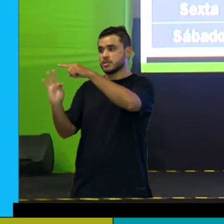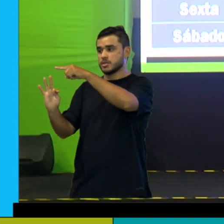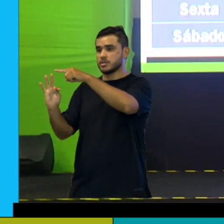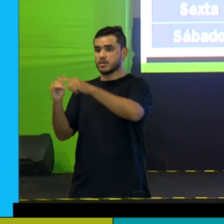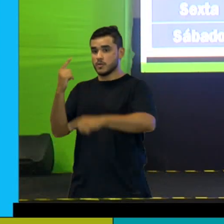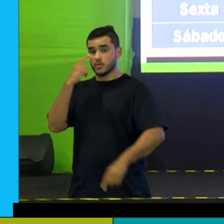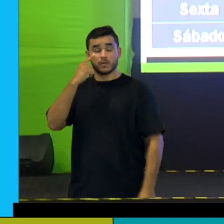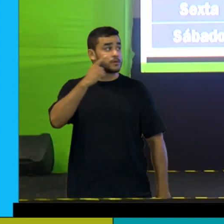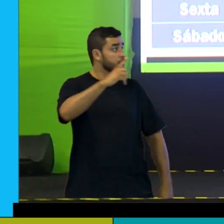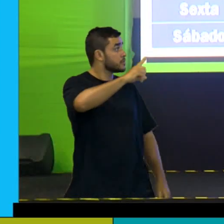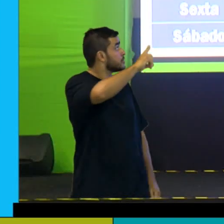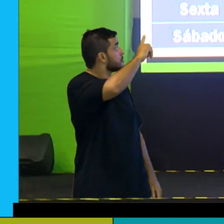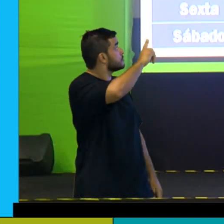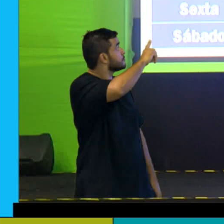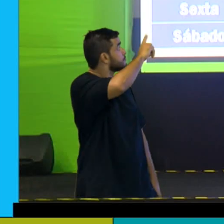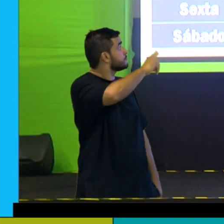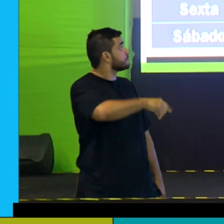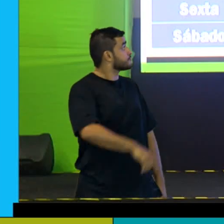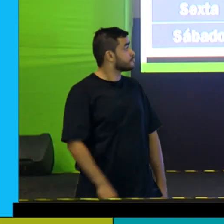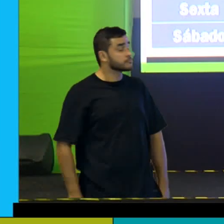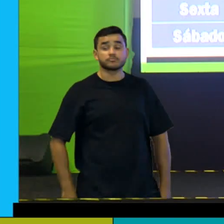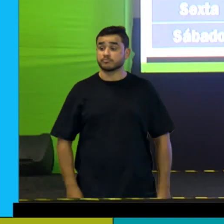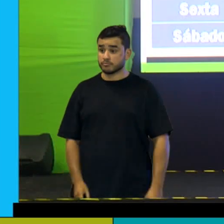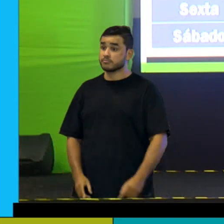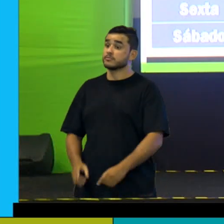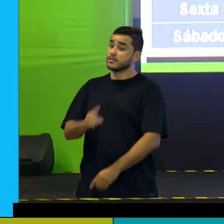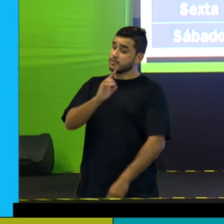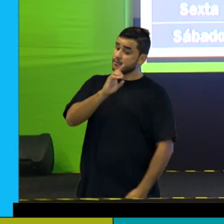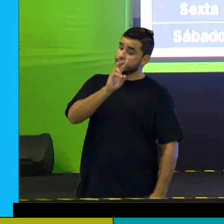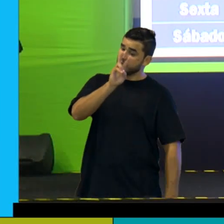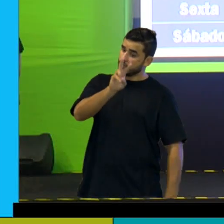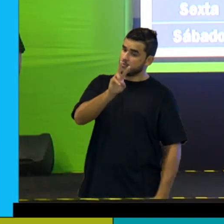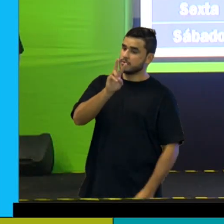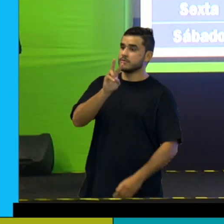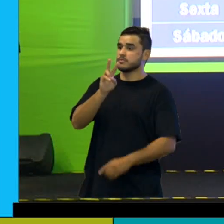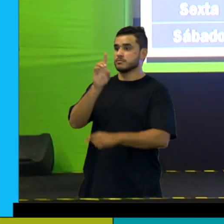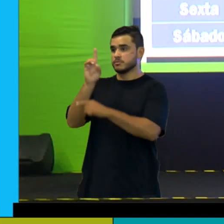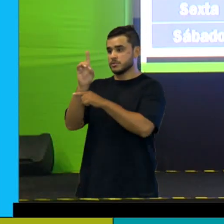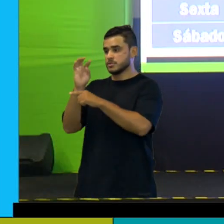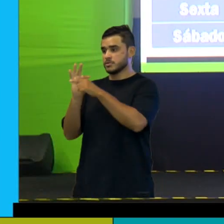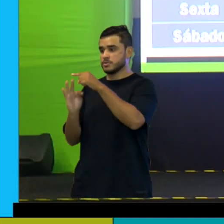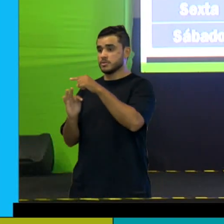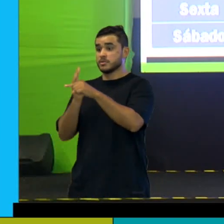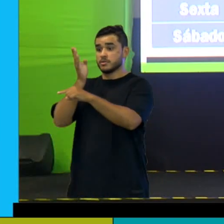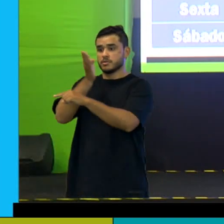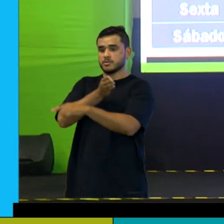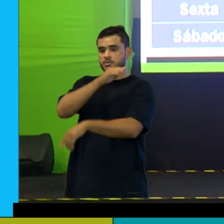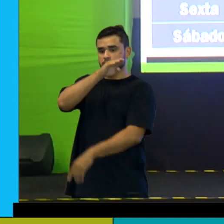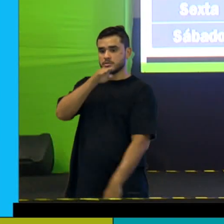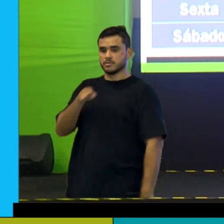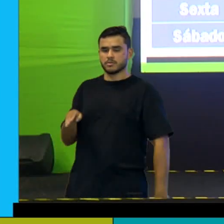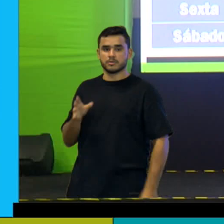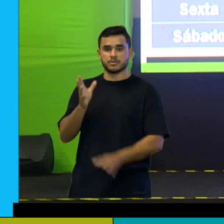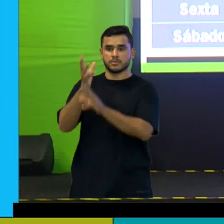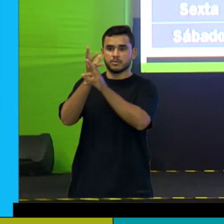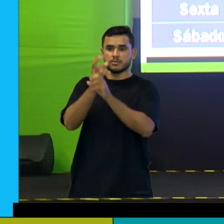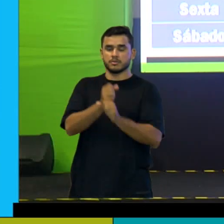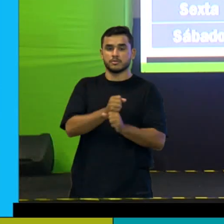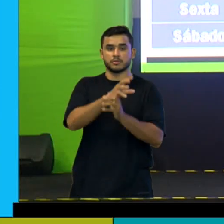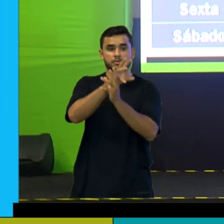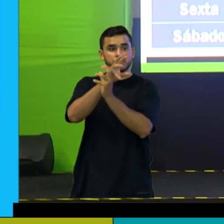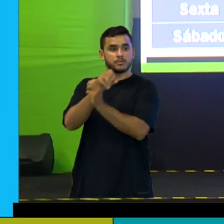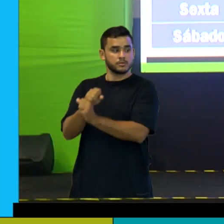distância sobre tempo. Lá está em cima, ó, velocidade é distância sobre tempo. Se você faz o cruz credo, ó, distância